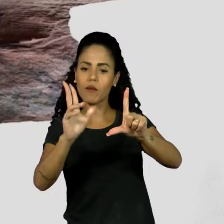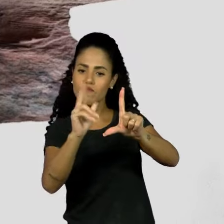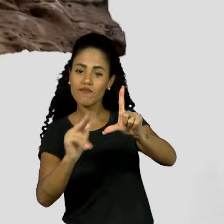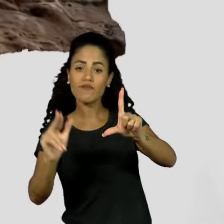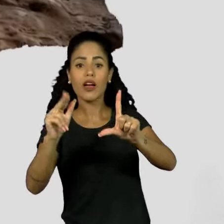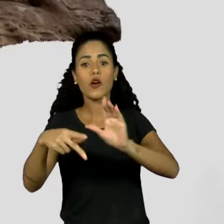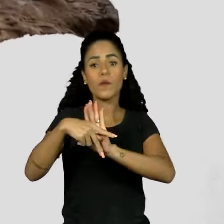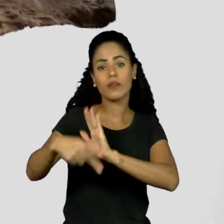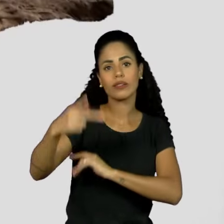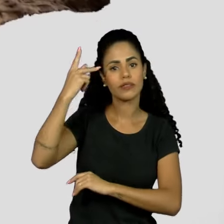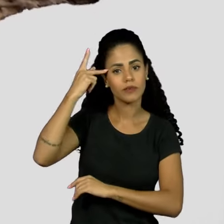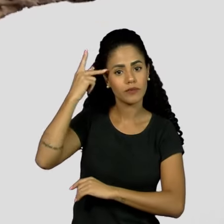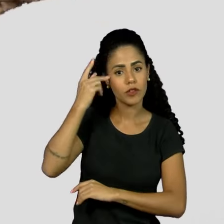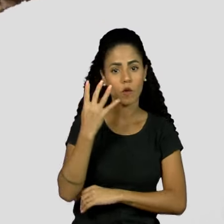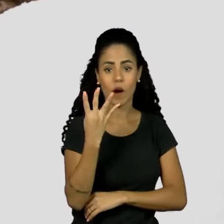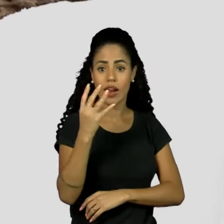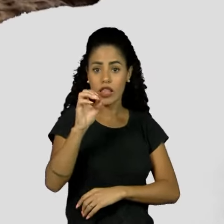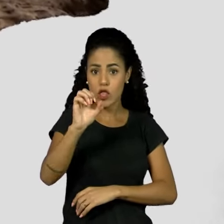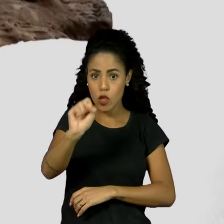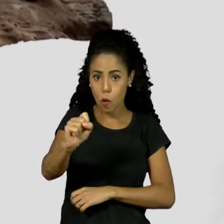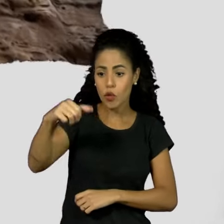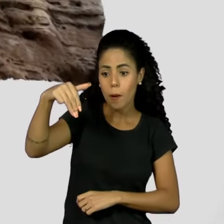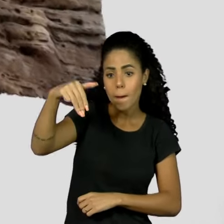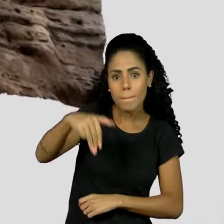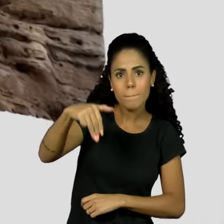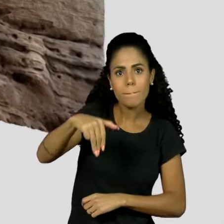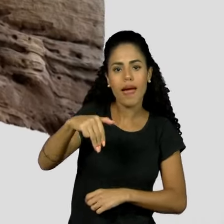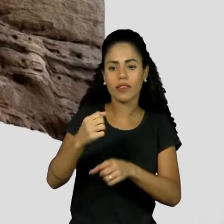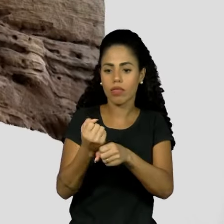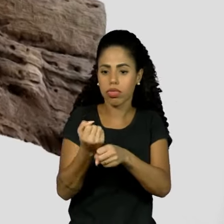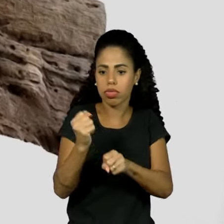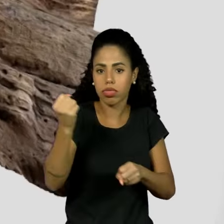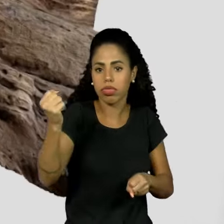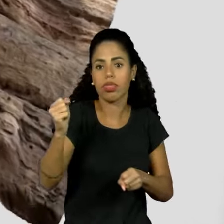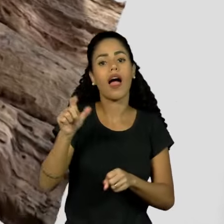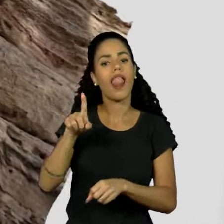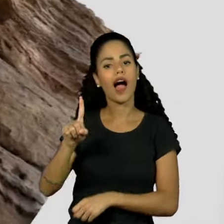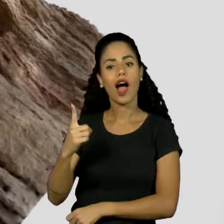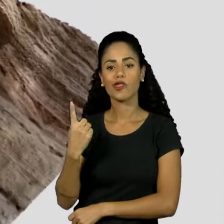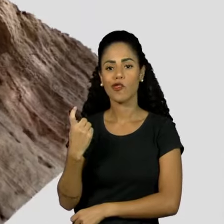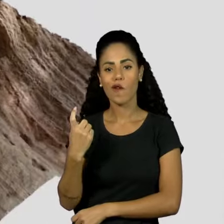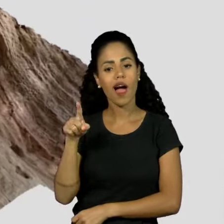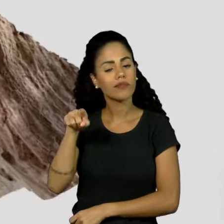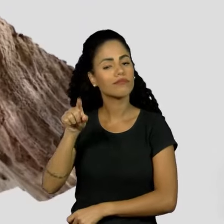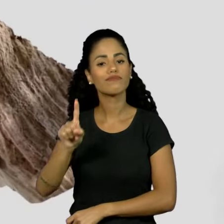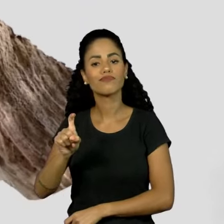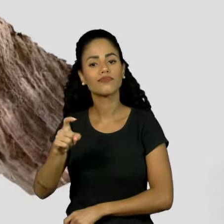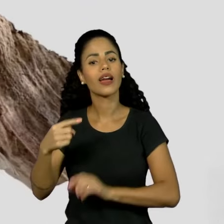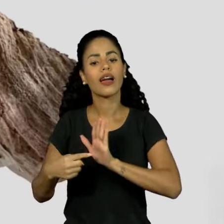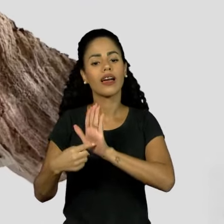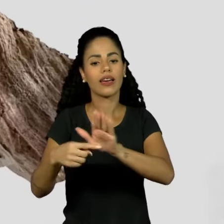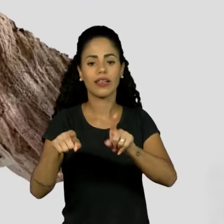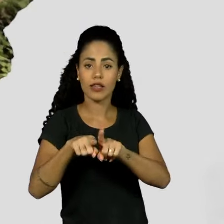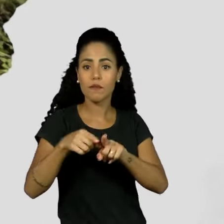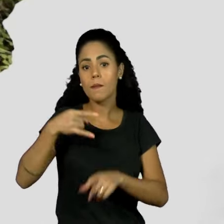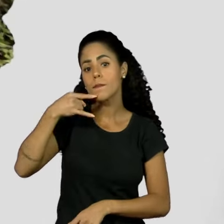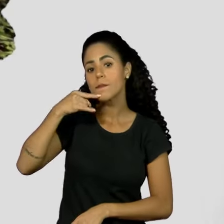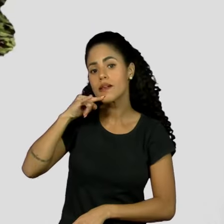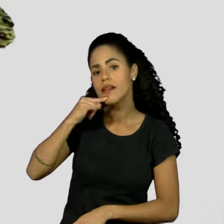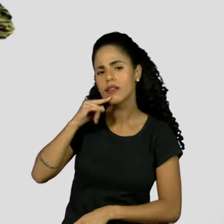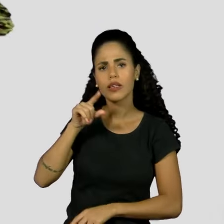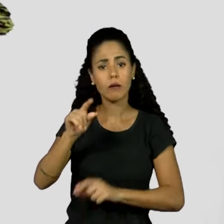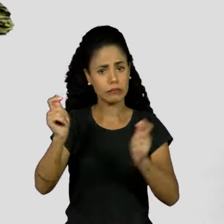São Paulo, com 48 metros, localizado no município de Dourado, e um sítio arqueológico destruído em Piracicaba,